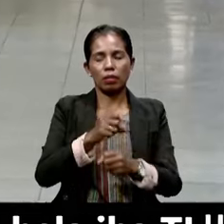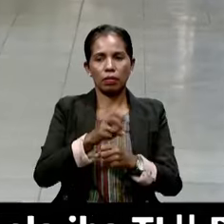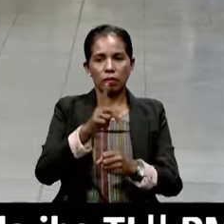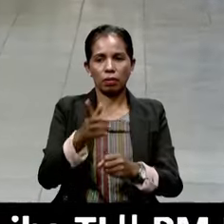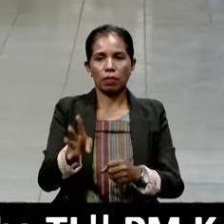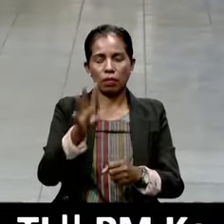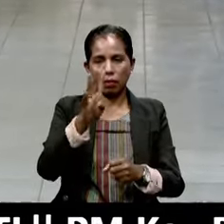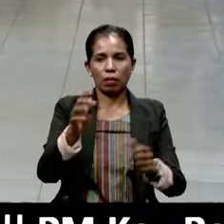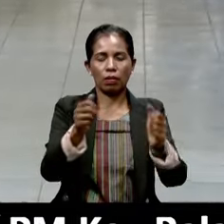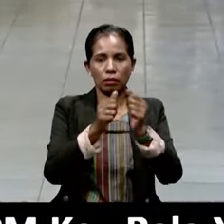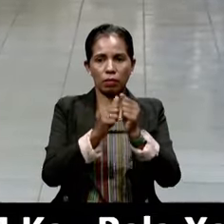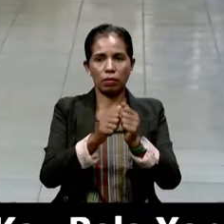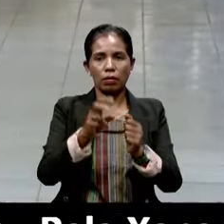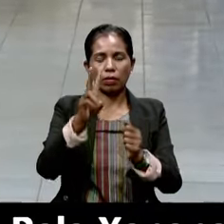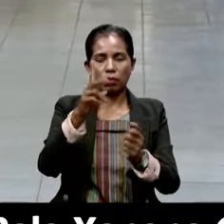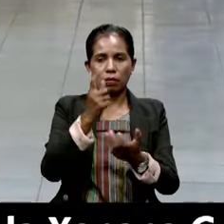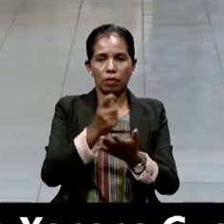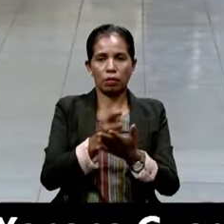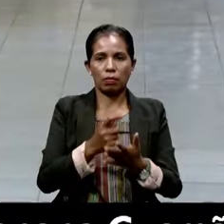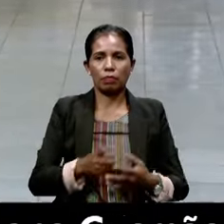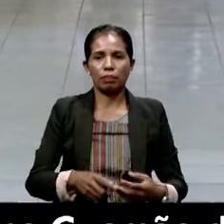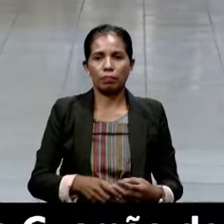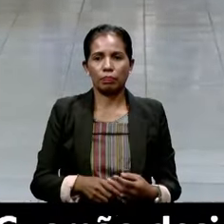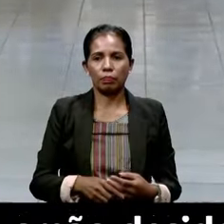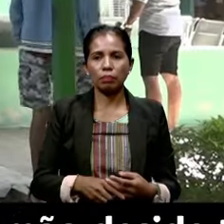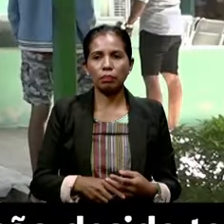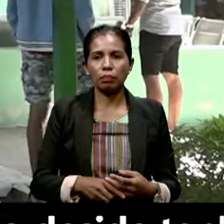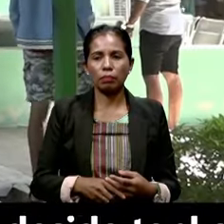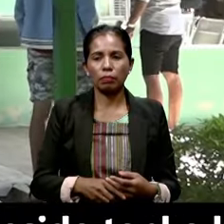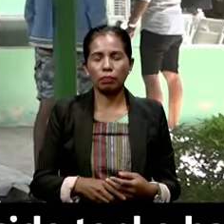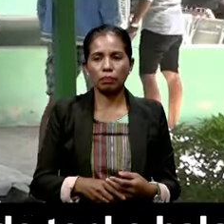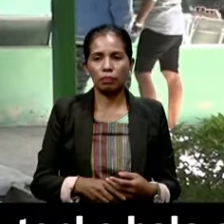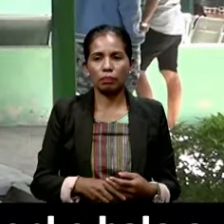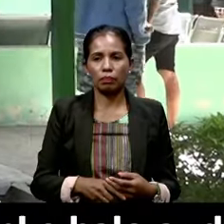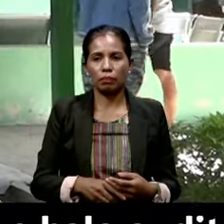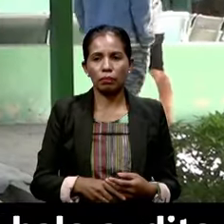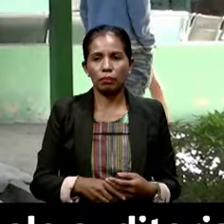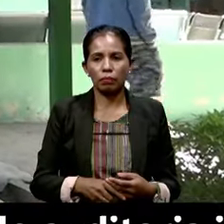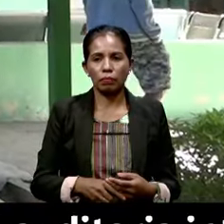resinhat, ha mutuk rihun rua resin. Azina Lola, Dilma Sujeti, GMN.